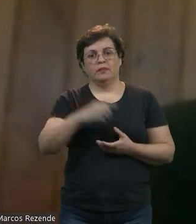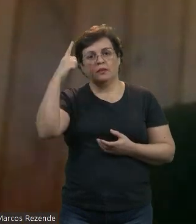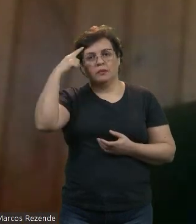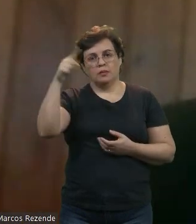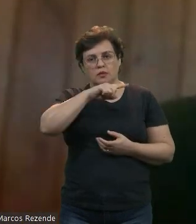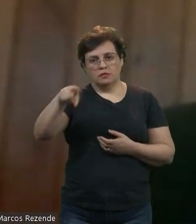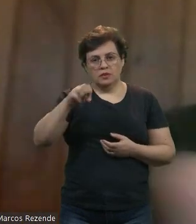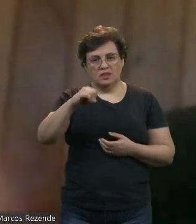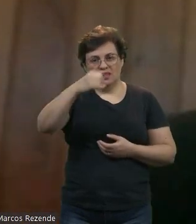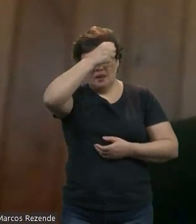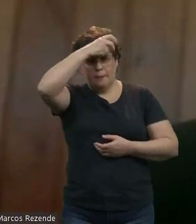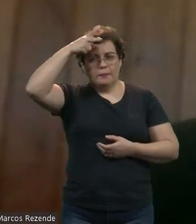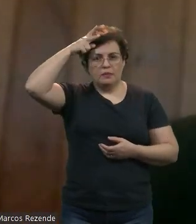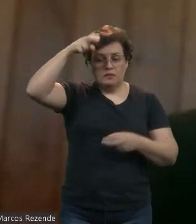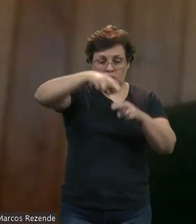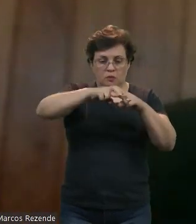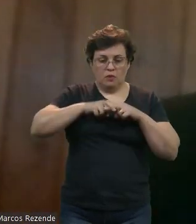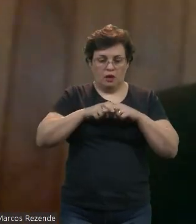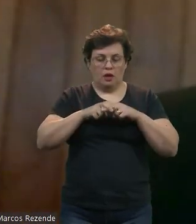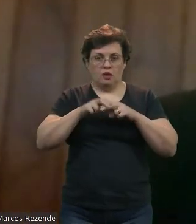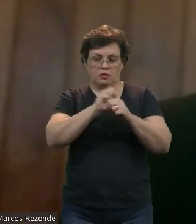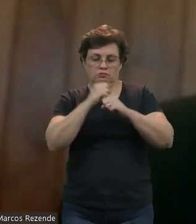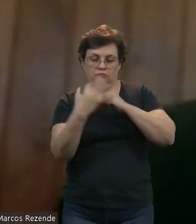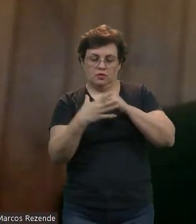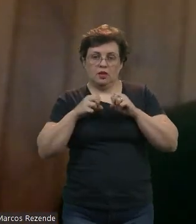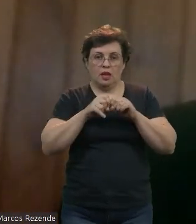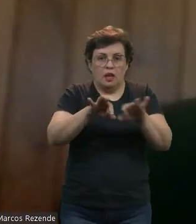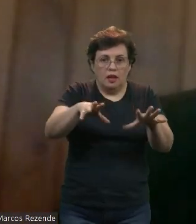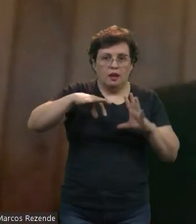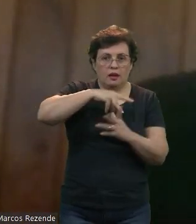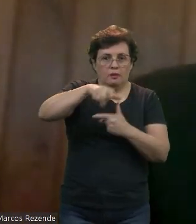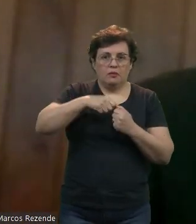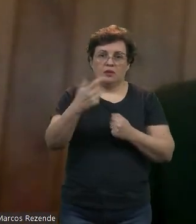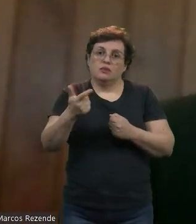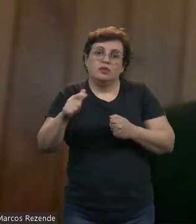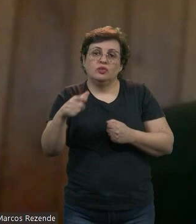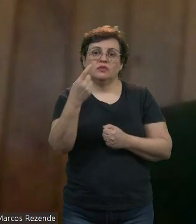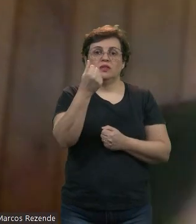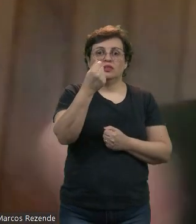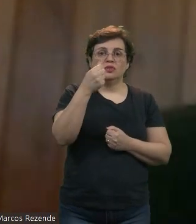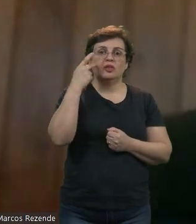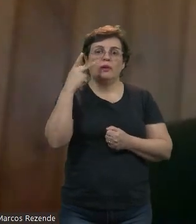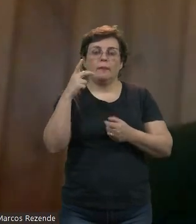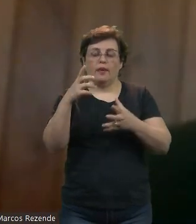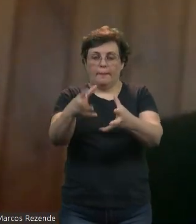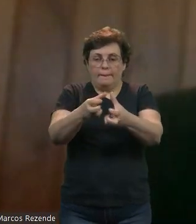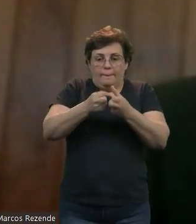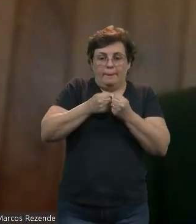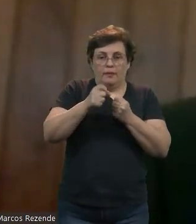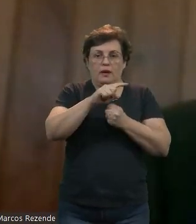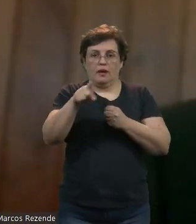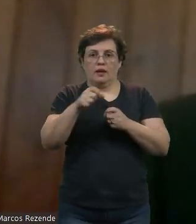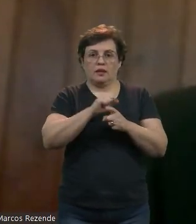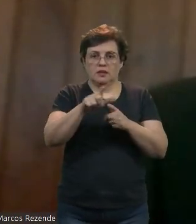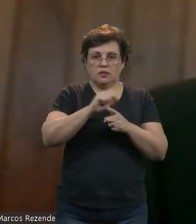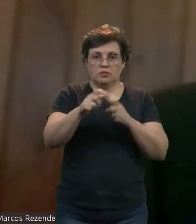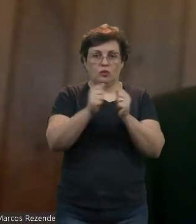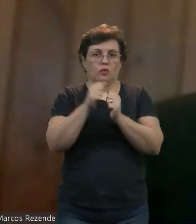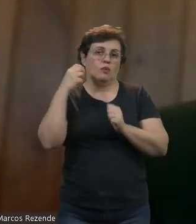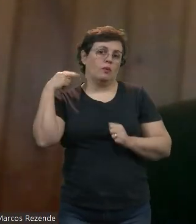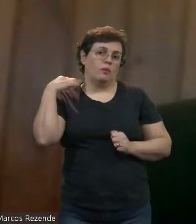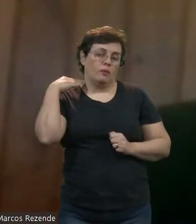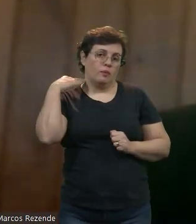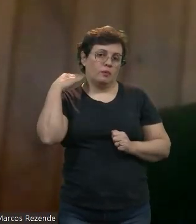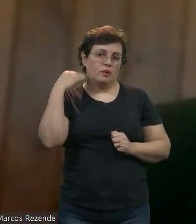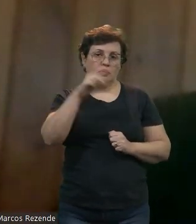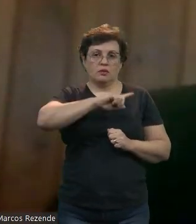a prefeitura, em função dessa pandemia, não tivesse o recurso para fazer o resgate dessas parcelas com a instituição financeira e